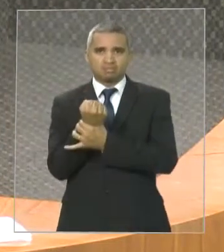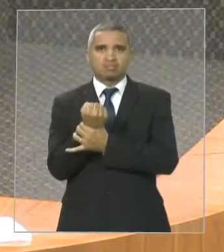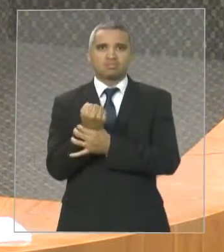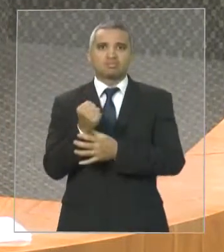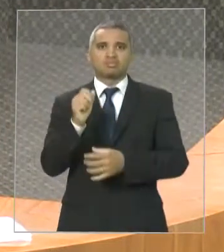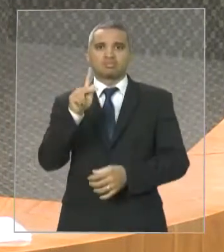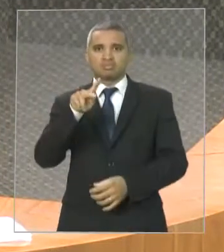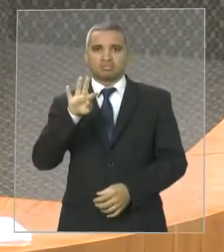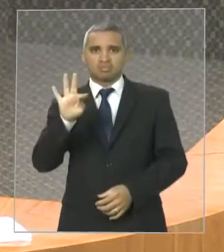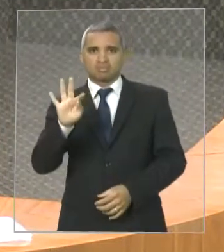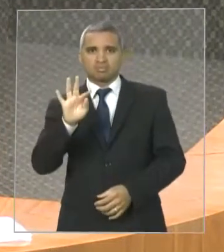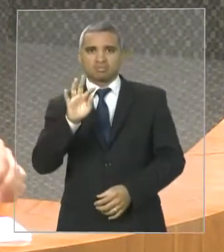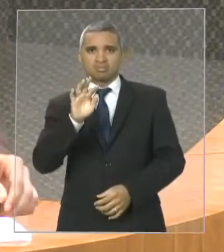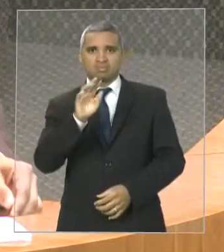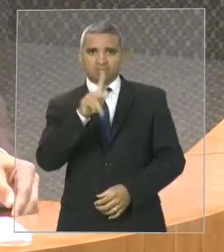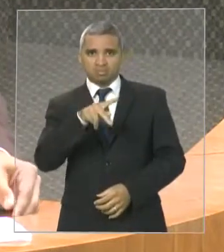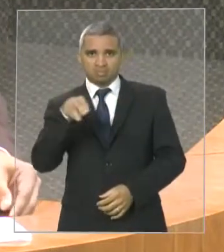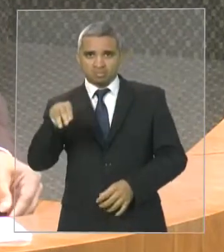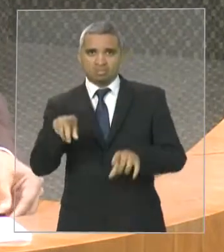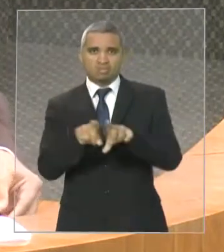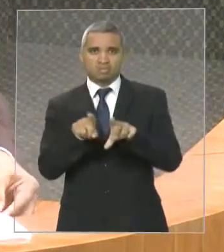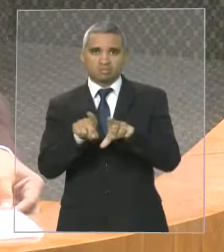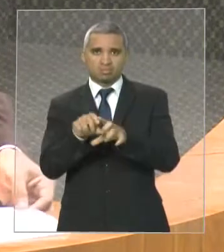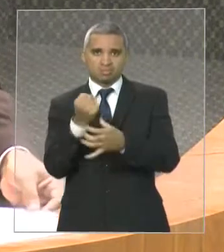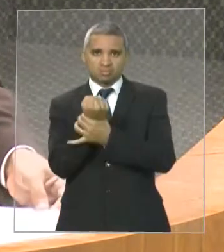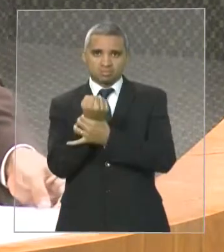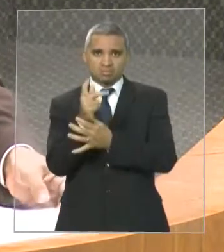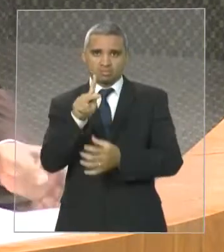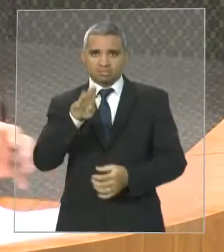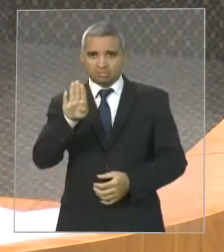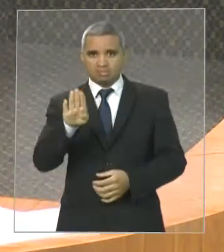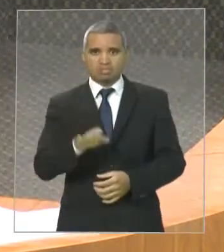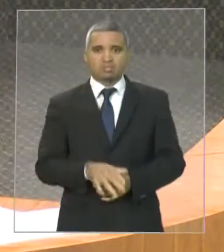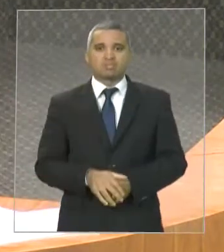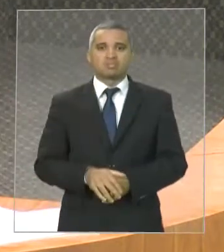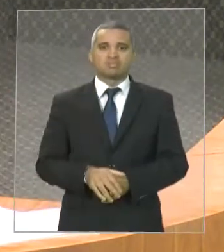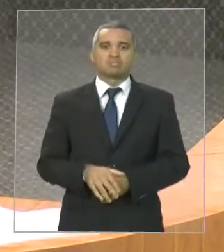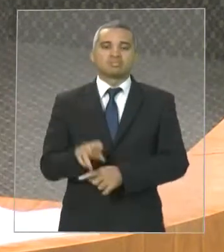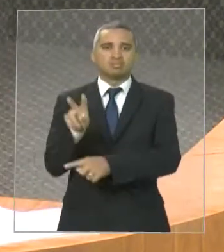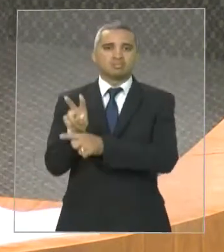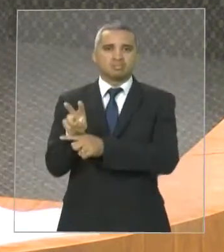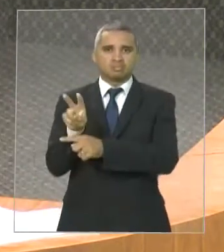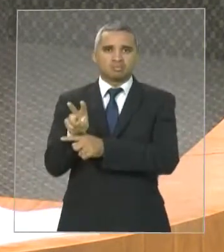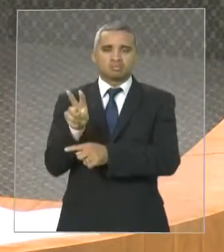em defesa de todos os aprovados nos concursos públicos.